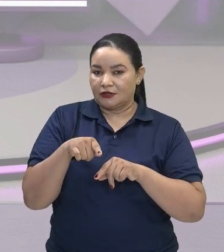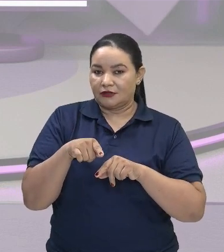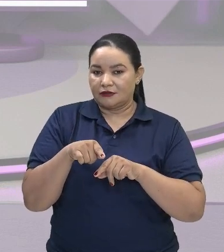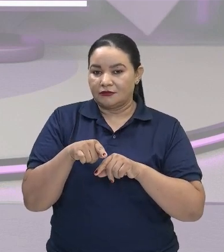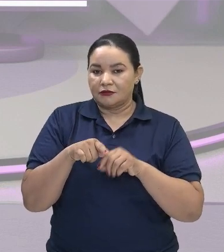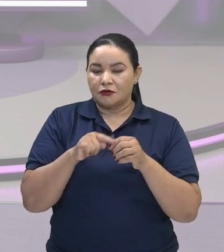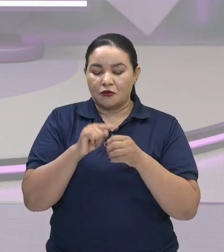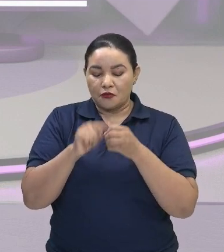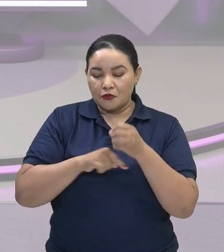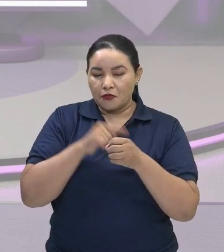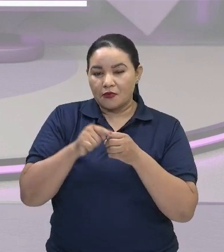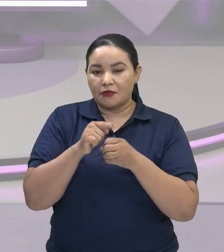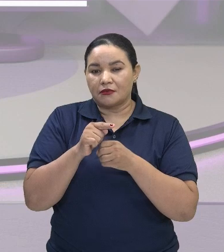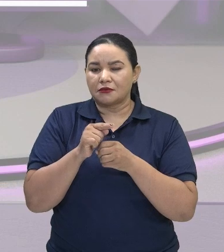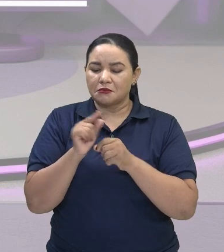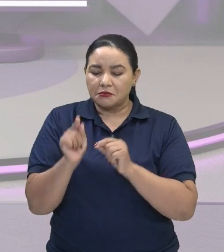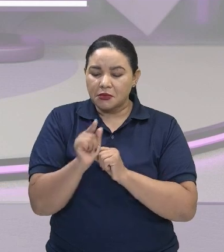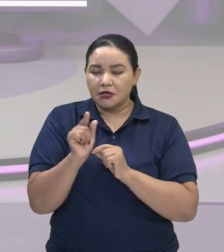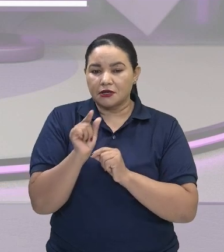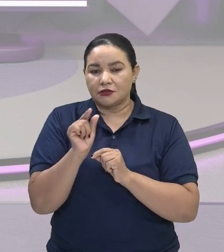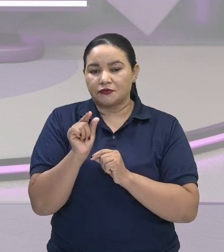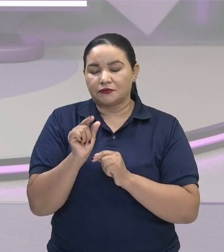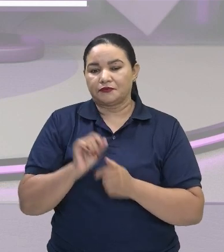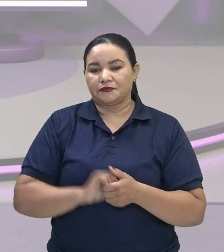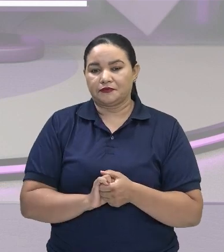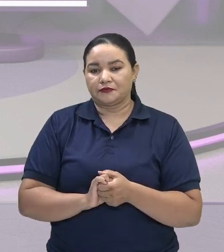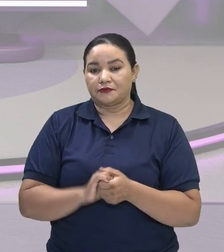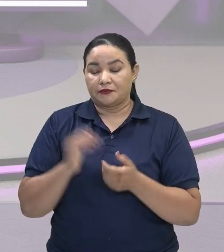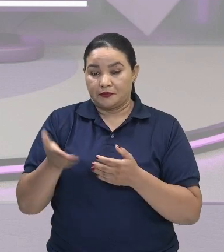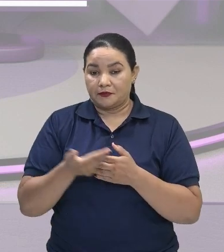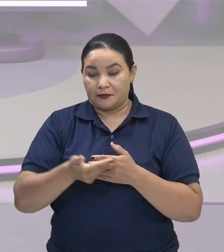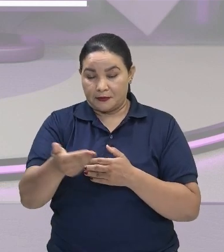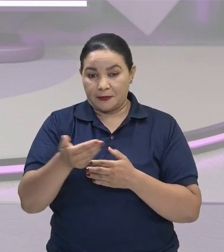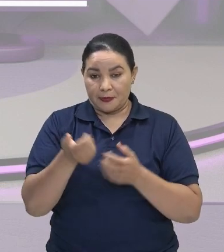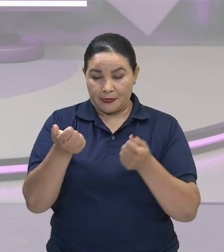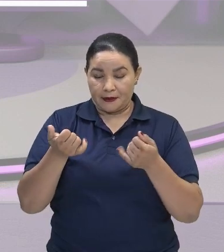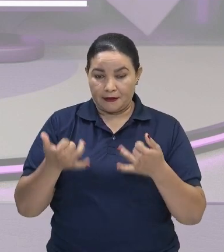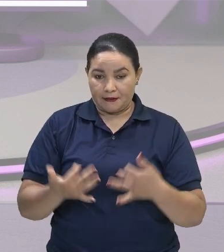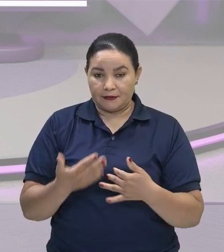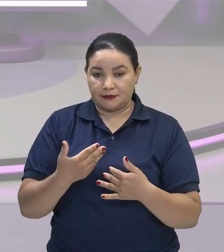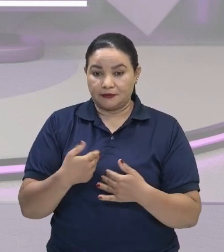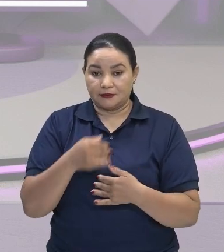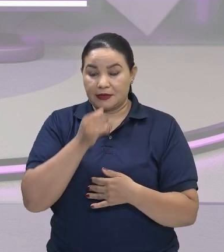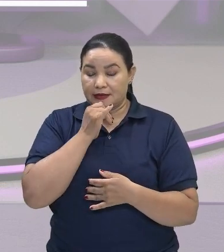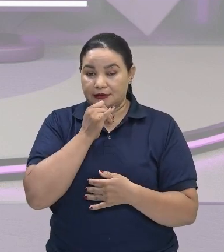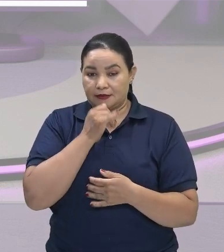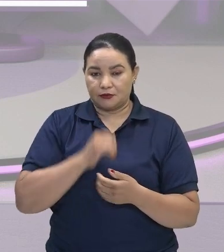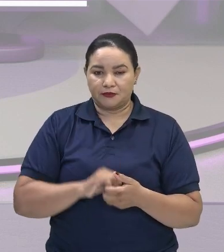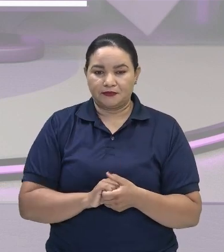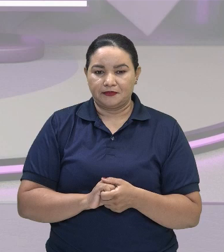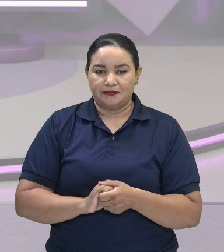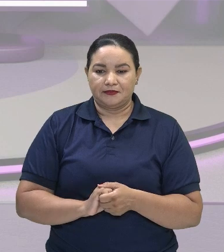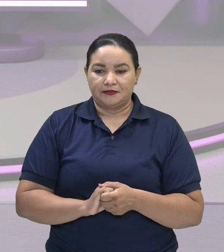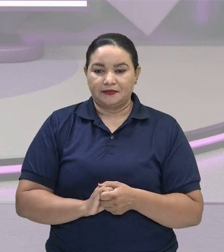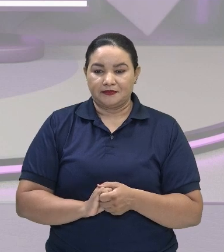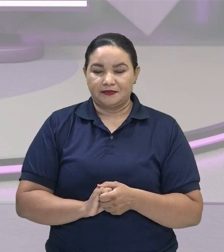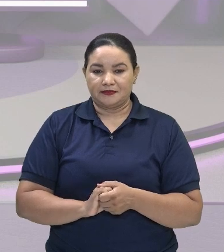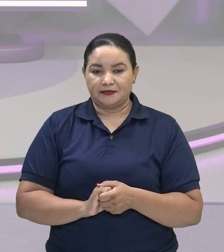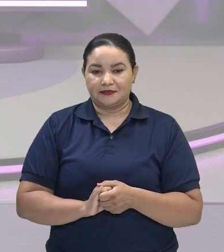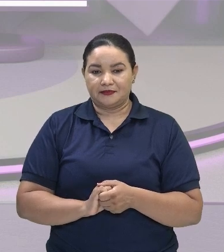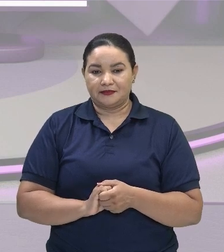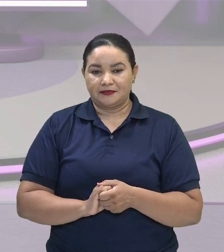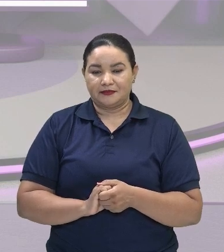muito pequeno. Tudo bem? Vamos avançar aqui falando aí de potência de base 10, porque agora nós vamos ver, né, potência de base 10